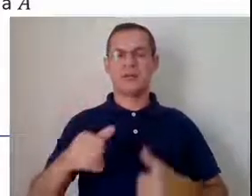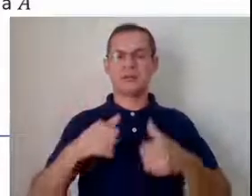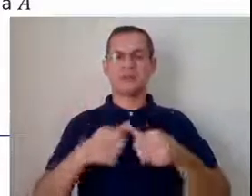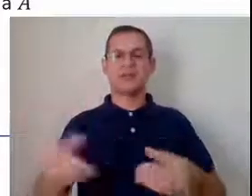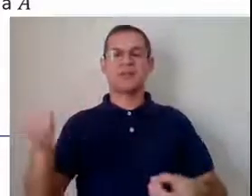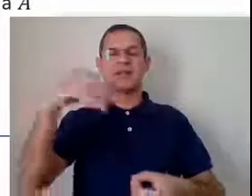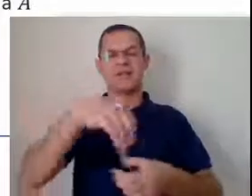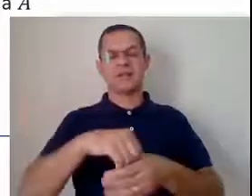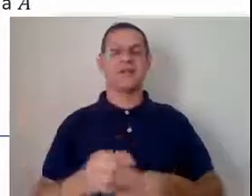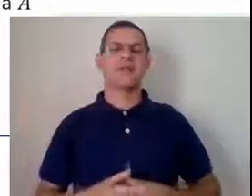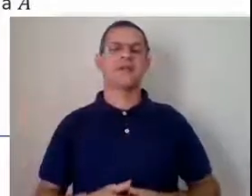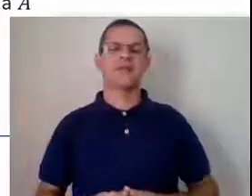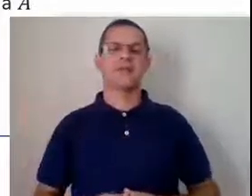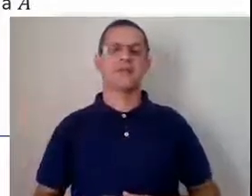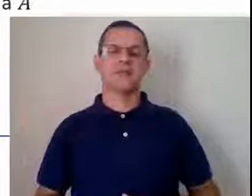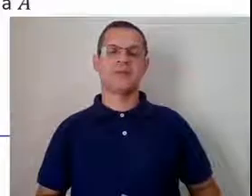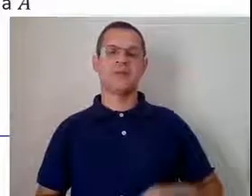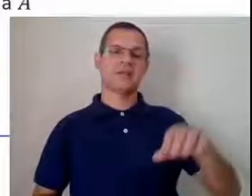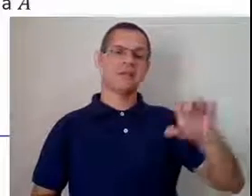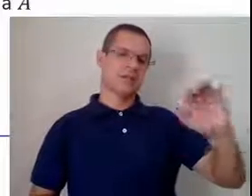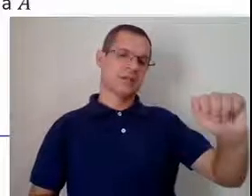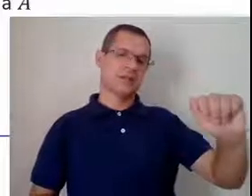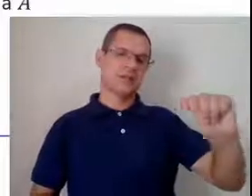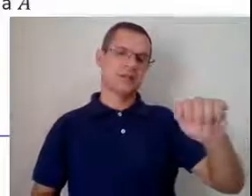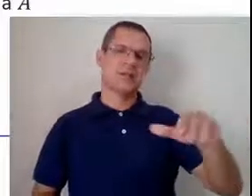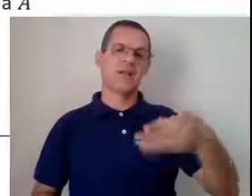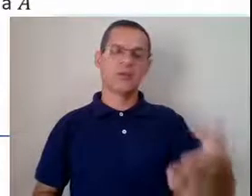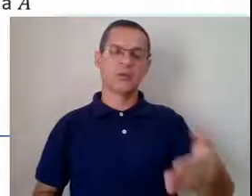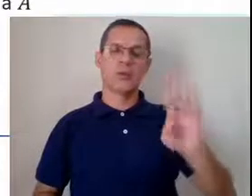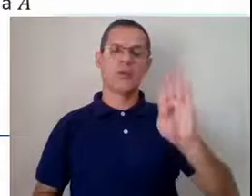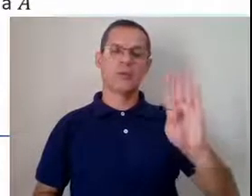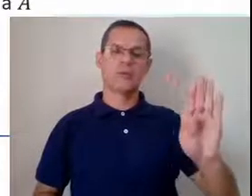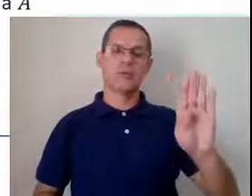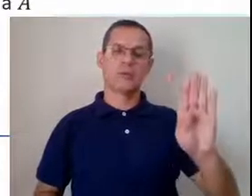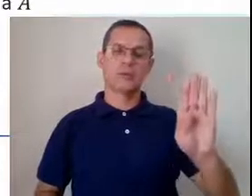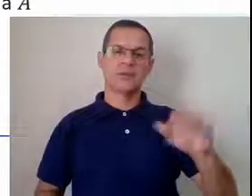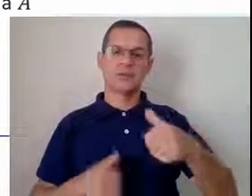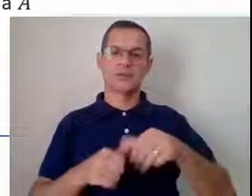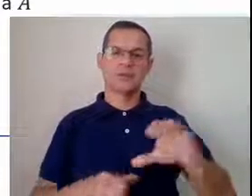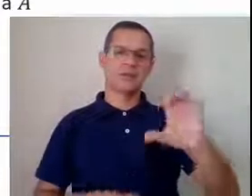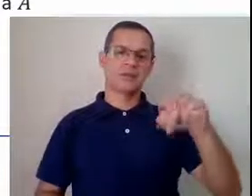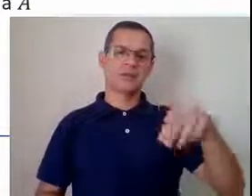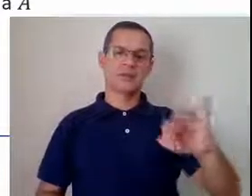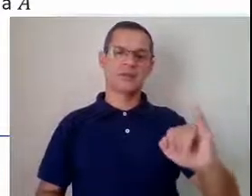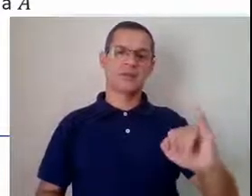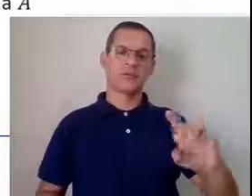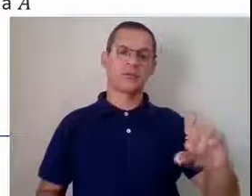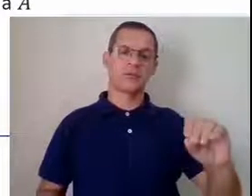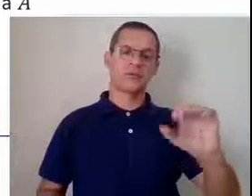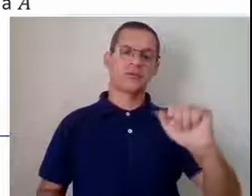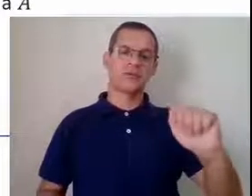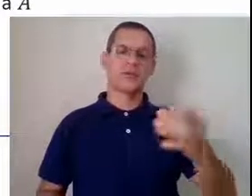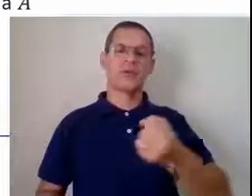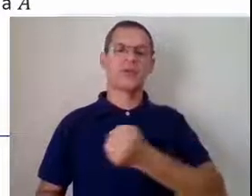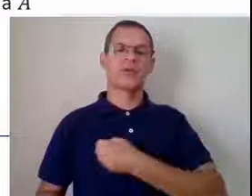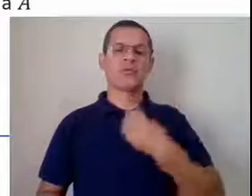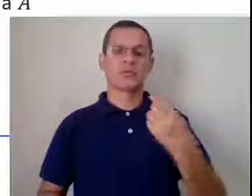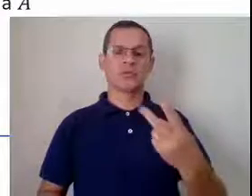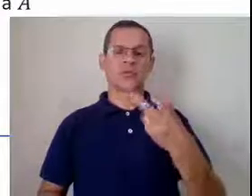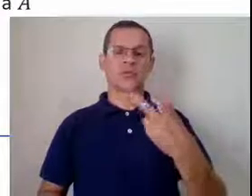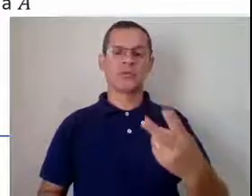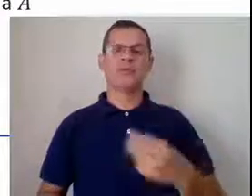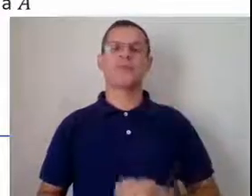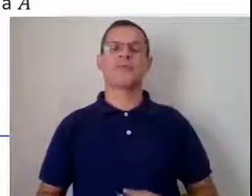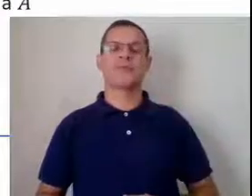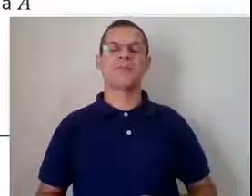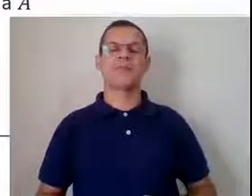está contido em A. Então, o B está contido em A. O número 1 e